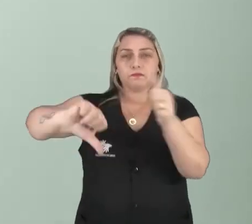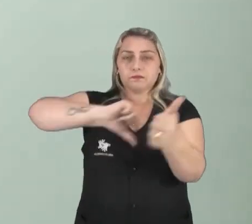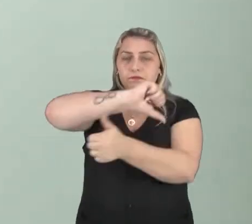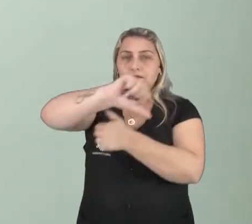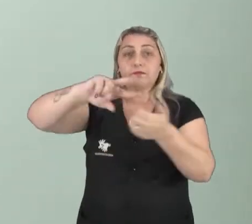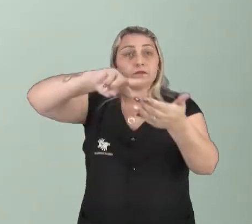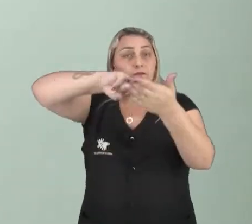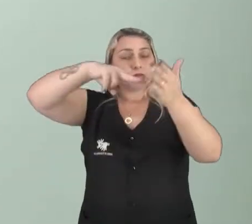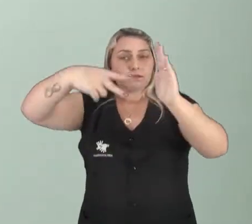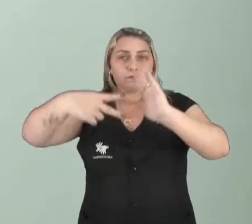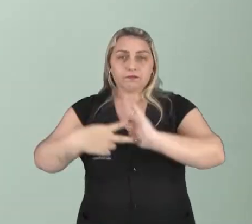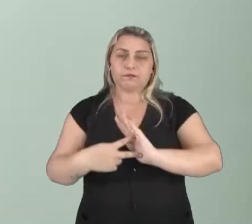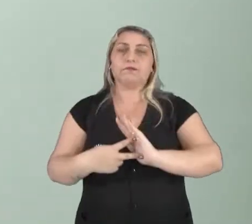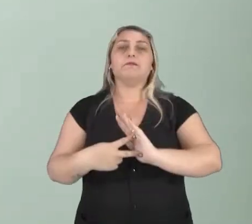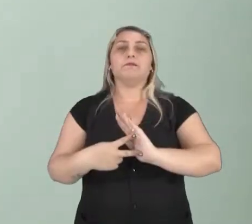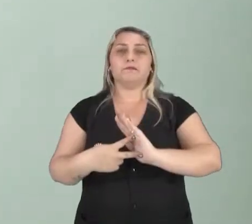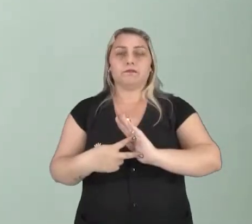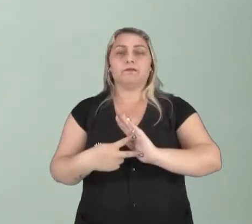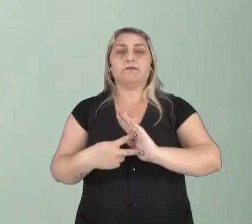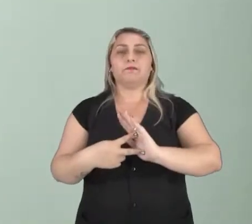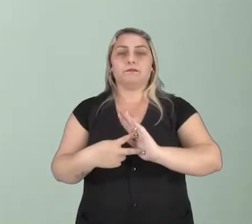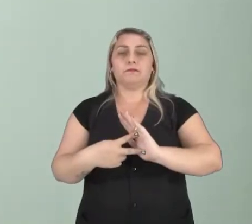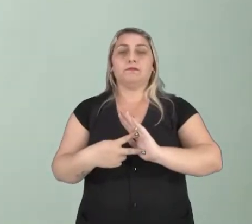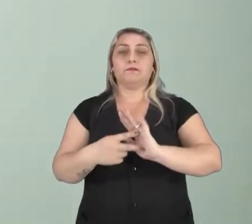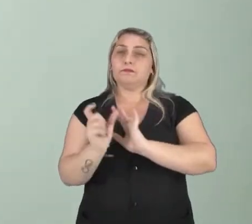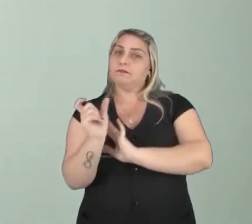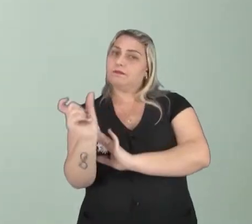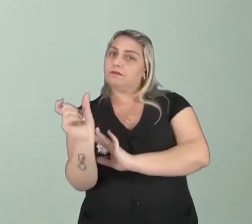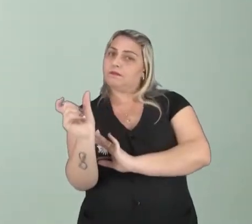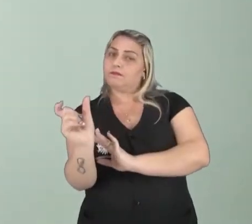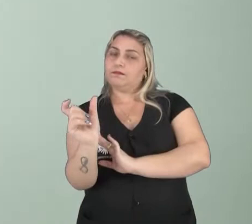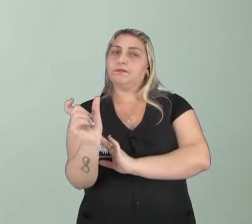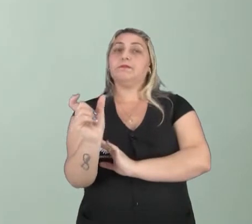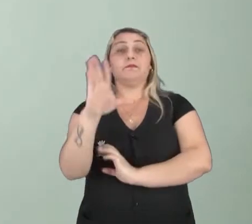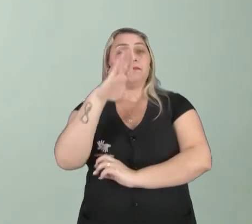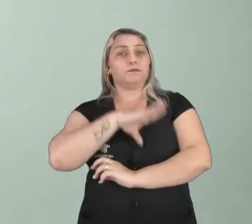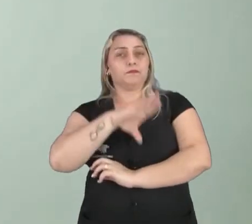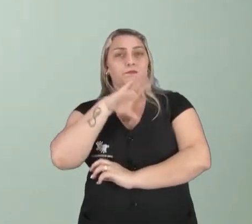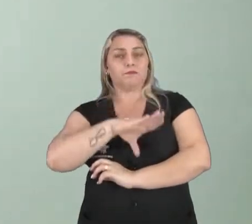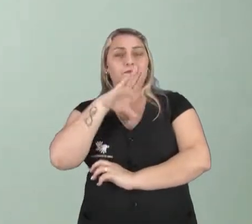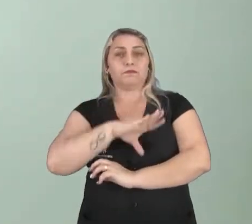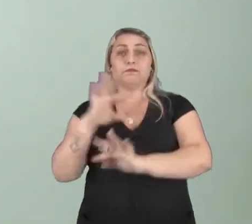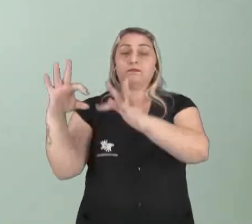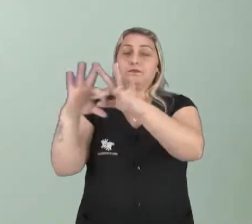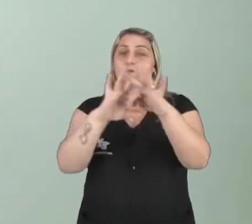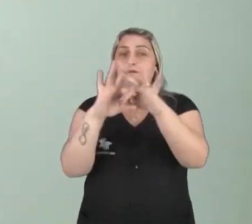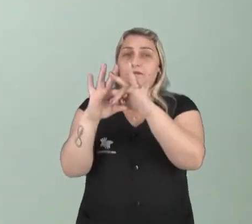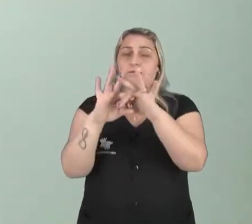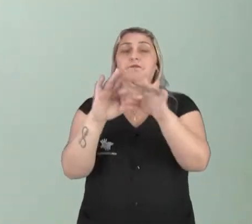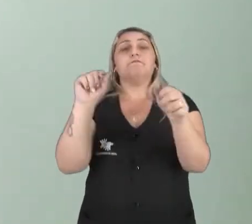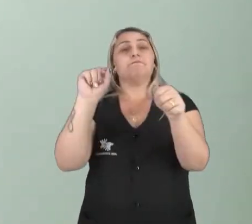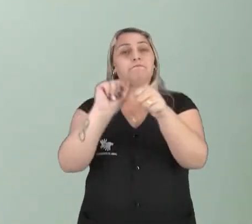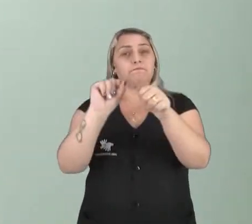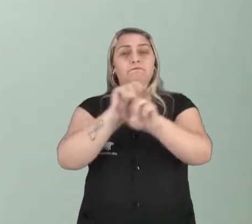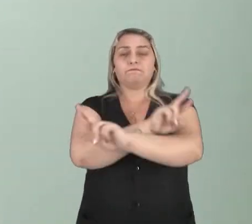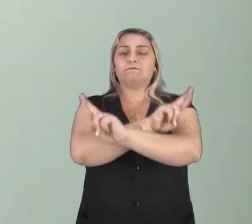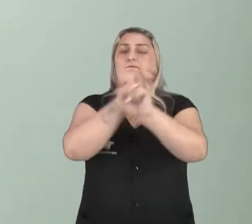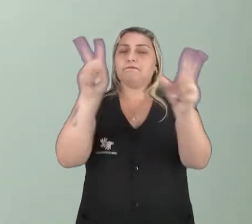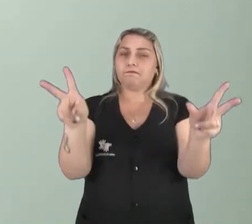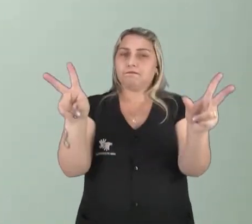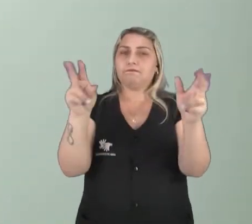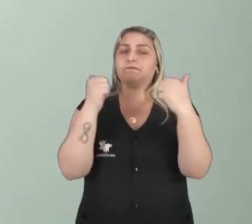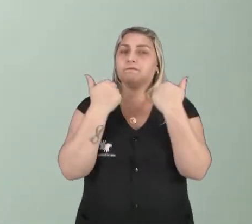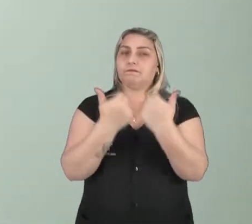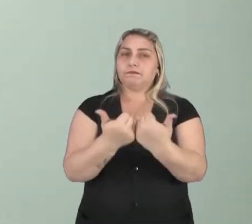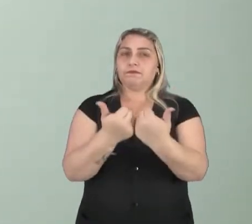o sentido dessa expressão, dessa palavra, tá? Na língua portuguesa, o contexto ele faz muita diferença, não